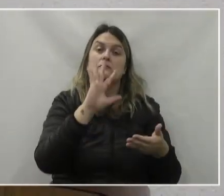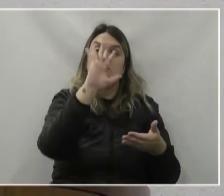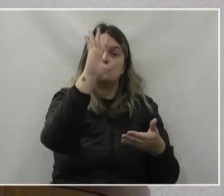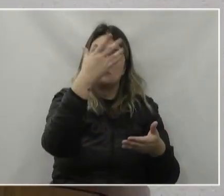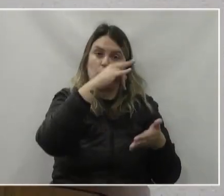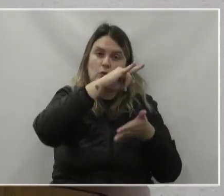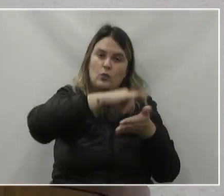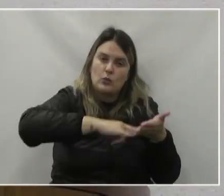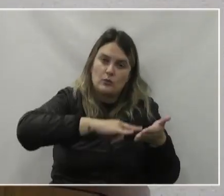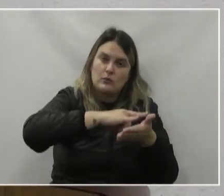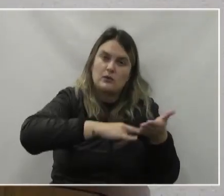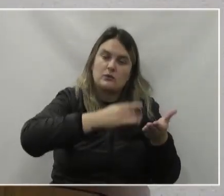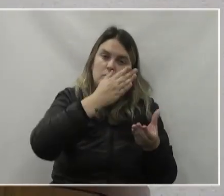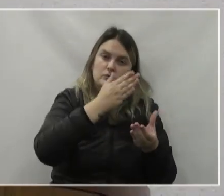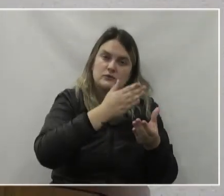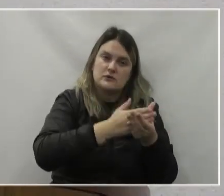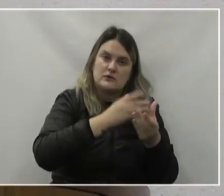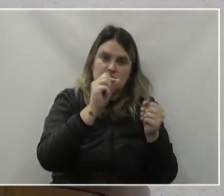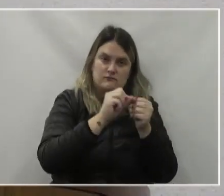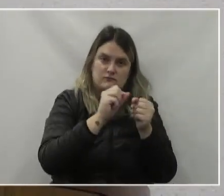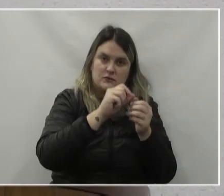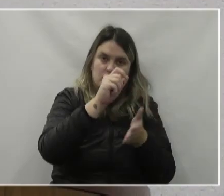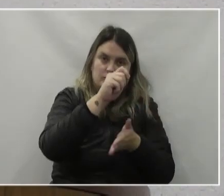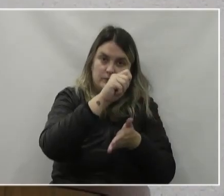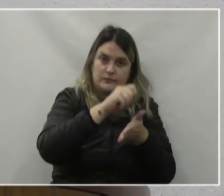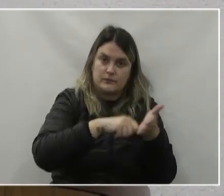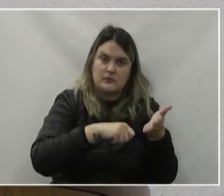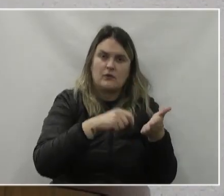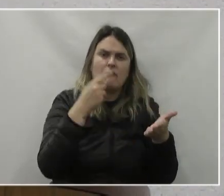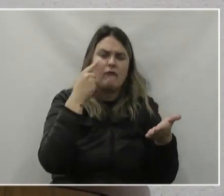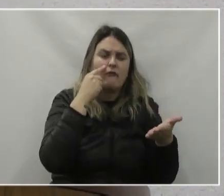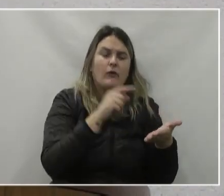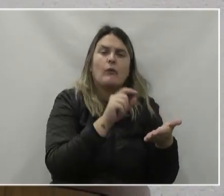âmbito daquele contrato, estava previsto que